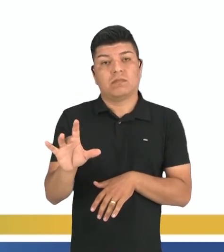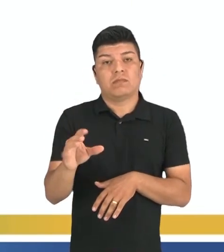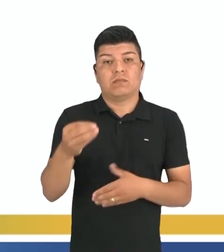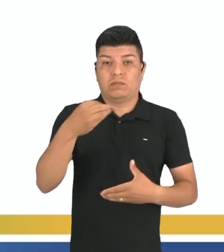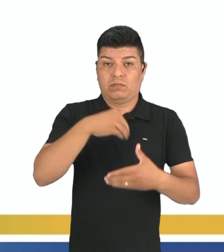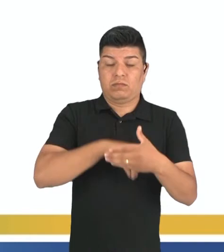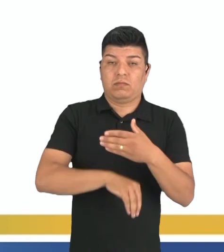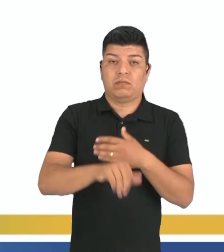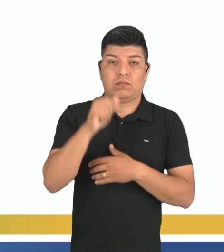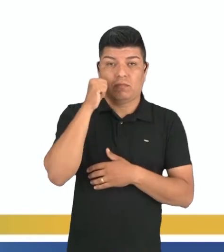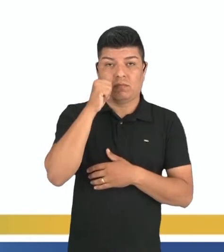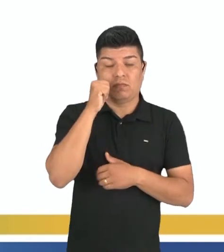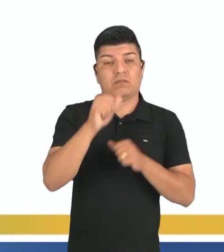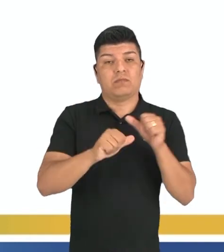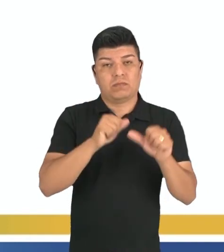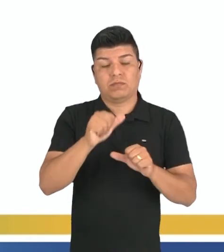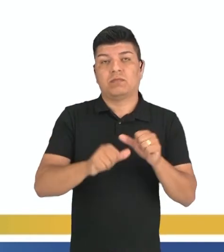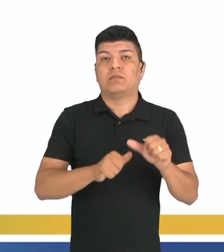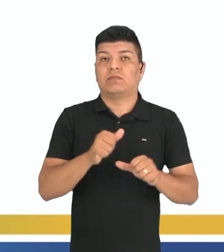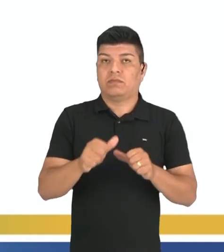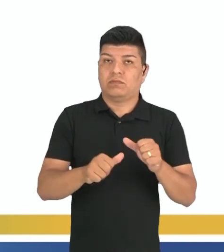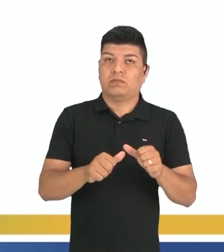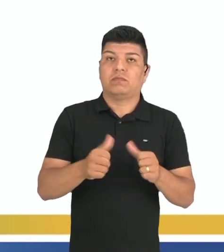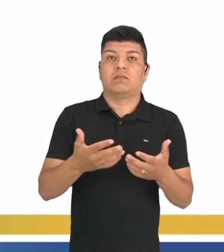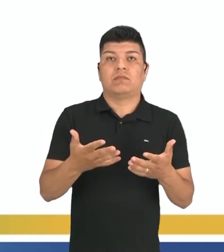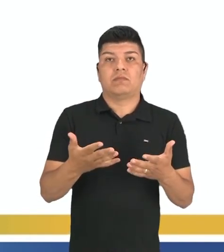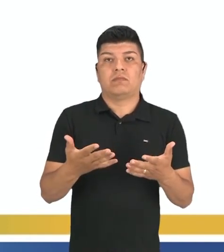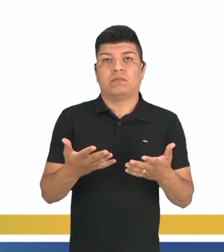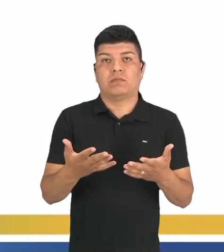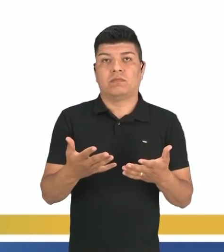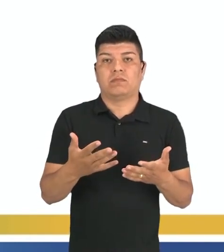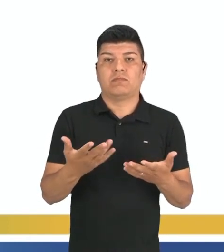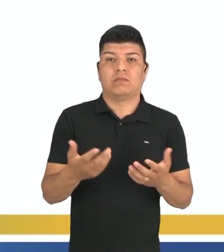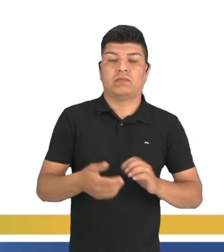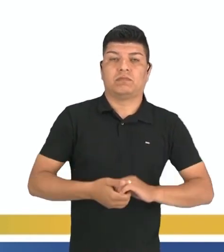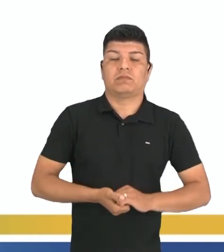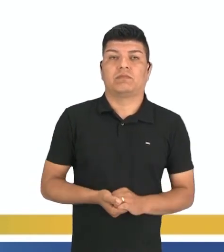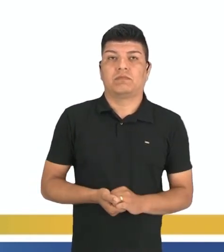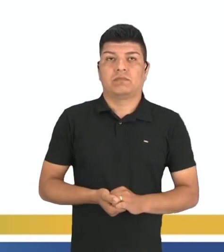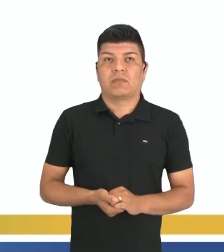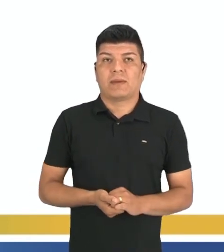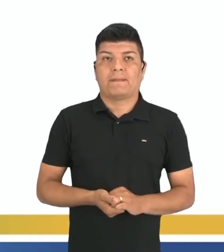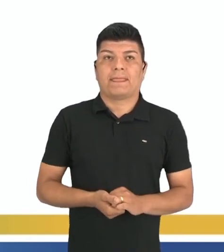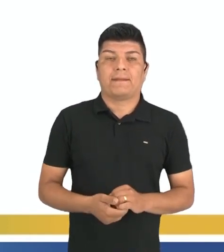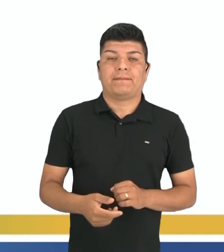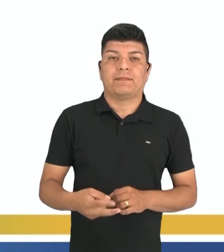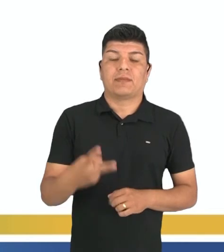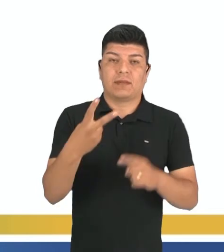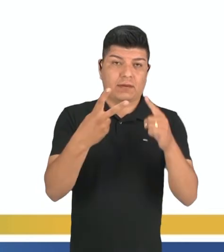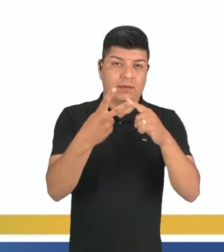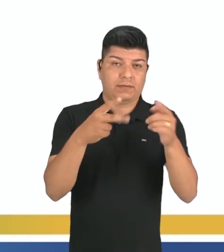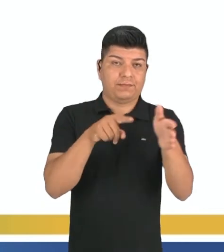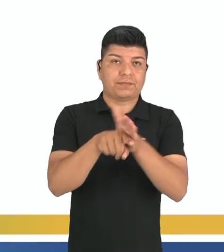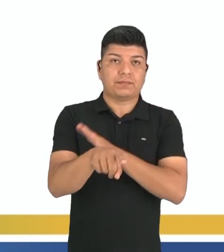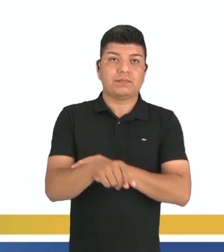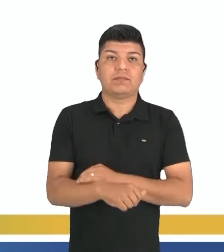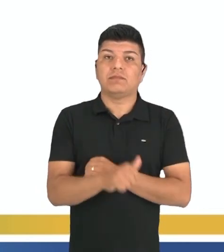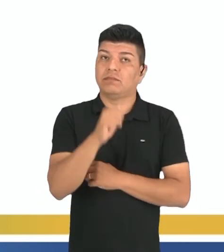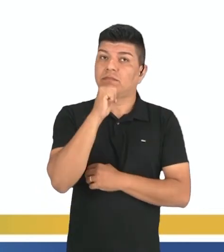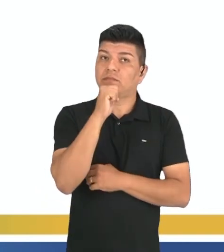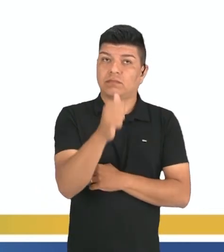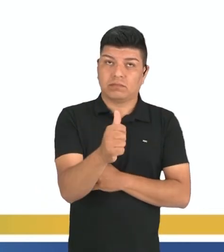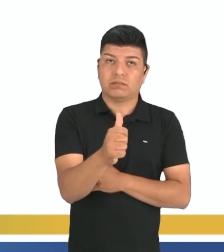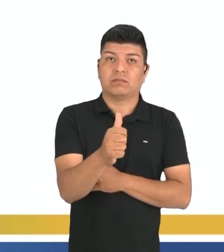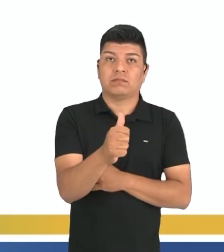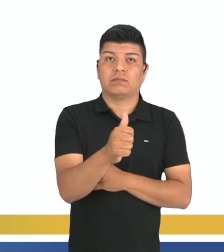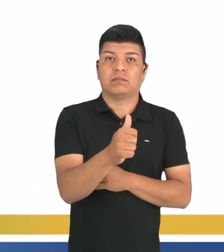mulher também ocorre variações dependendo de fatores externos. Segunda questão. A menstruação